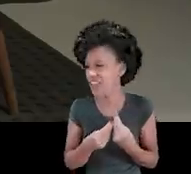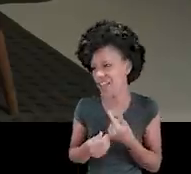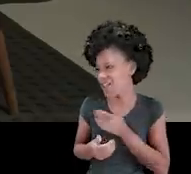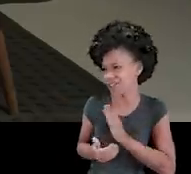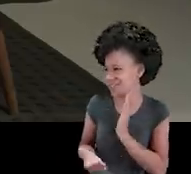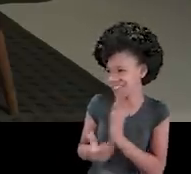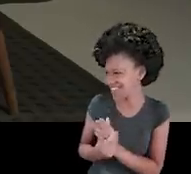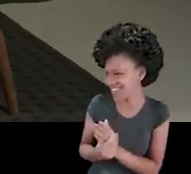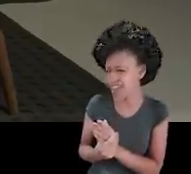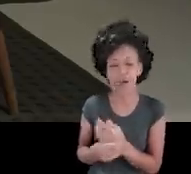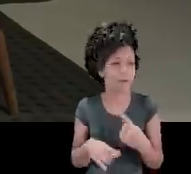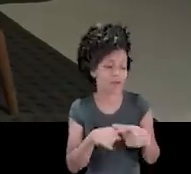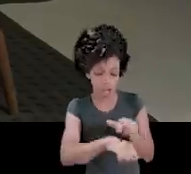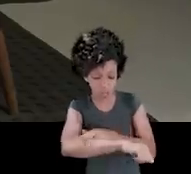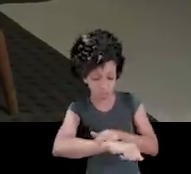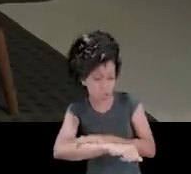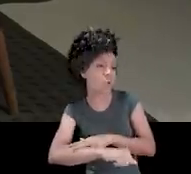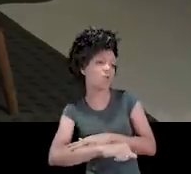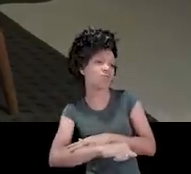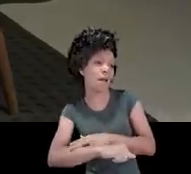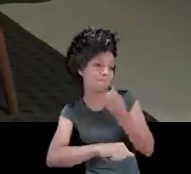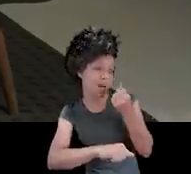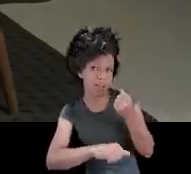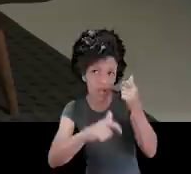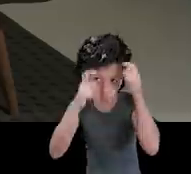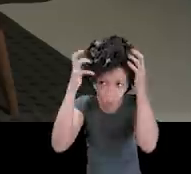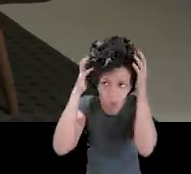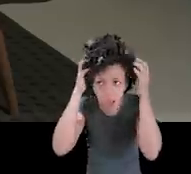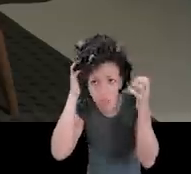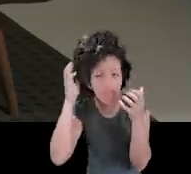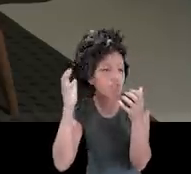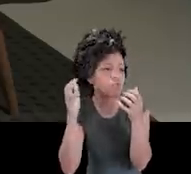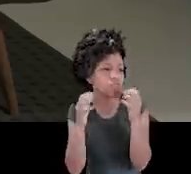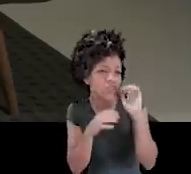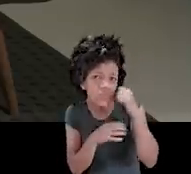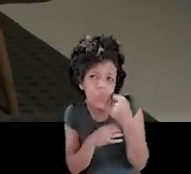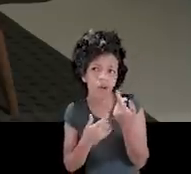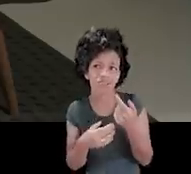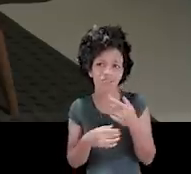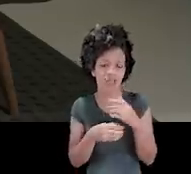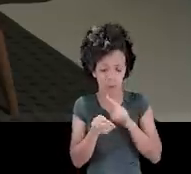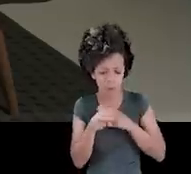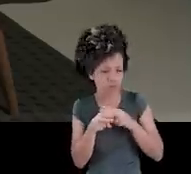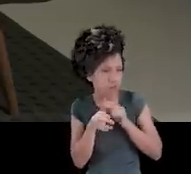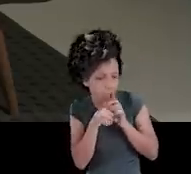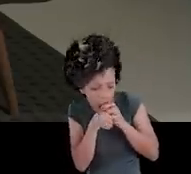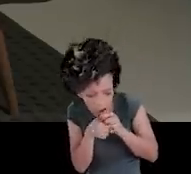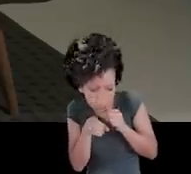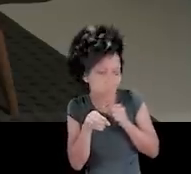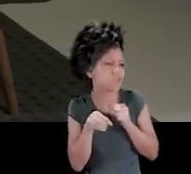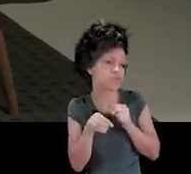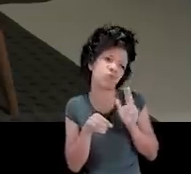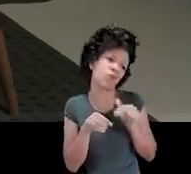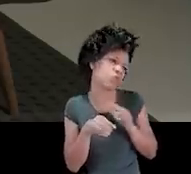ele tem um tom de pele branca, um cabelo escuro. Cara, ele parecia um sonho de valsa mordido, olha isso. Só, no meio da galera. Maravilhoso, cara, isso é maravilhoso. Nunca mais o